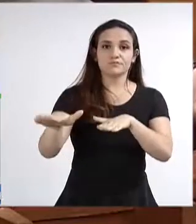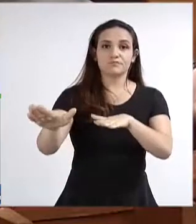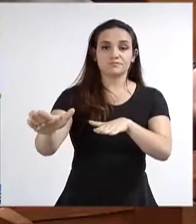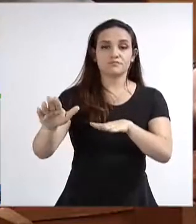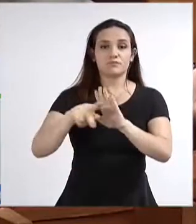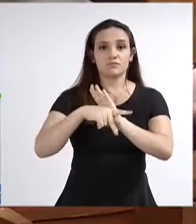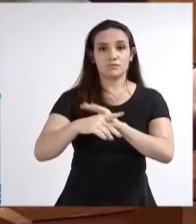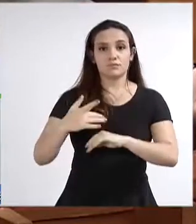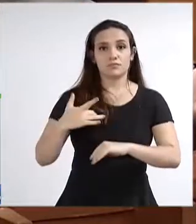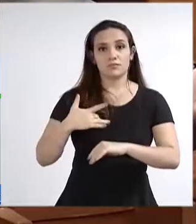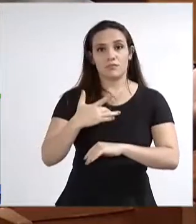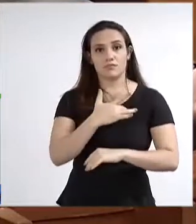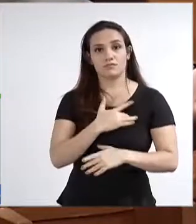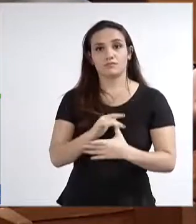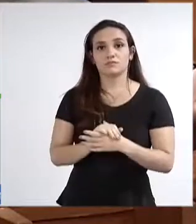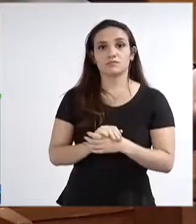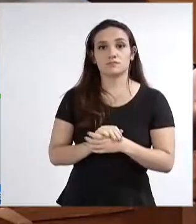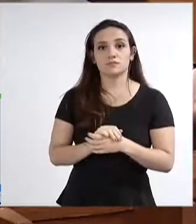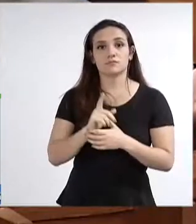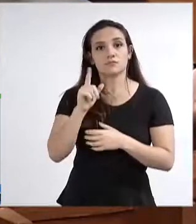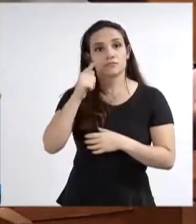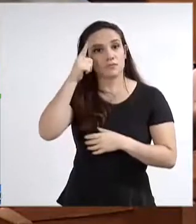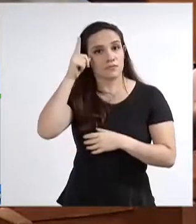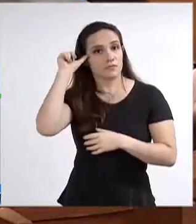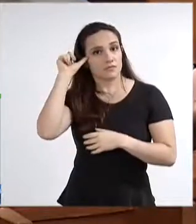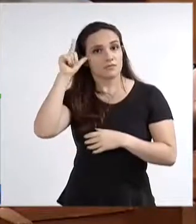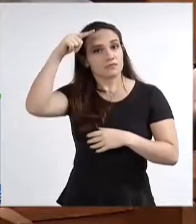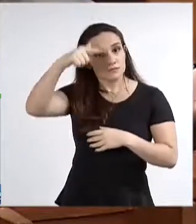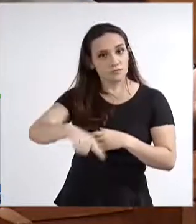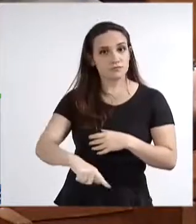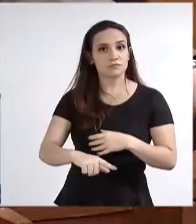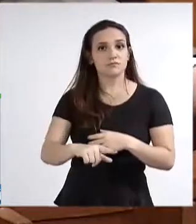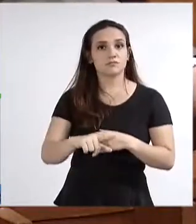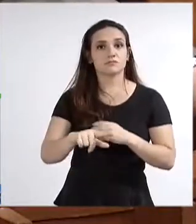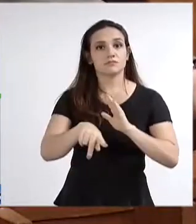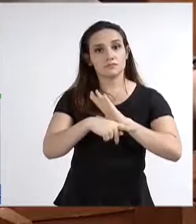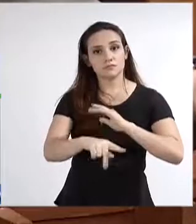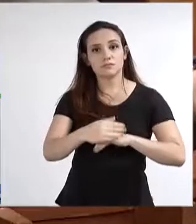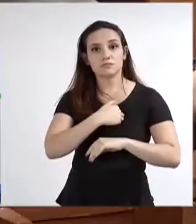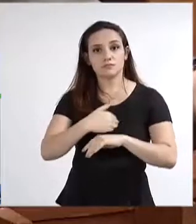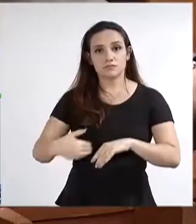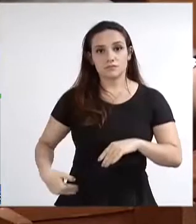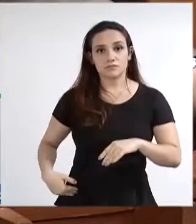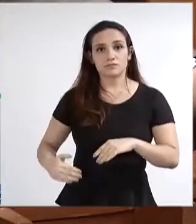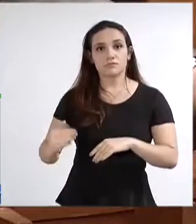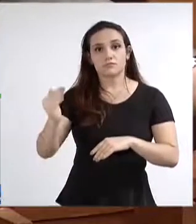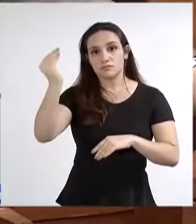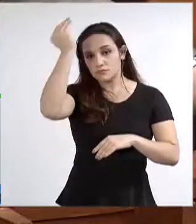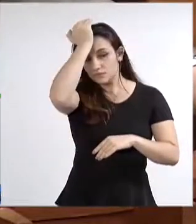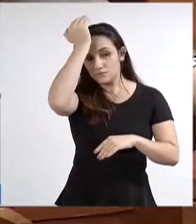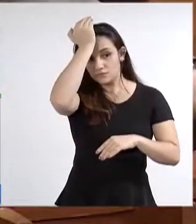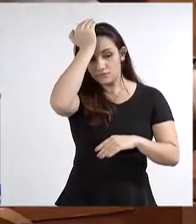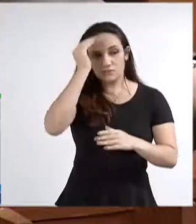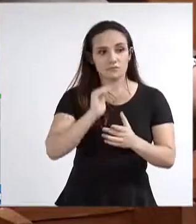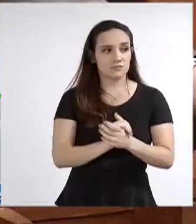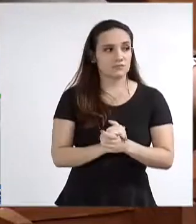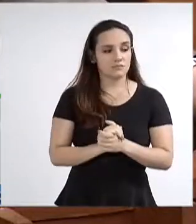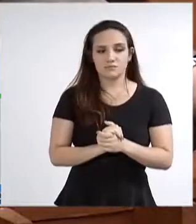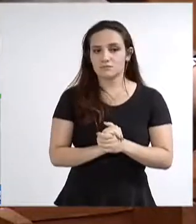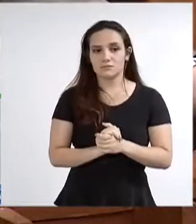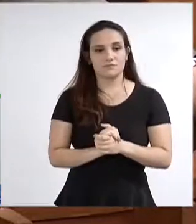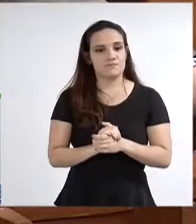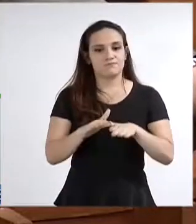foi lançado ontem, mais uma vez, pelo governador Reinaldo Azambuja, pelo secretário estadual